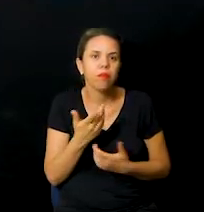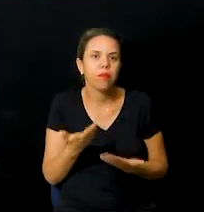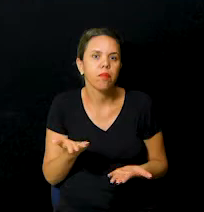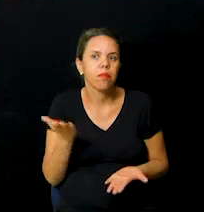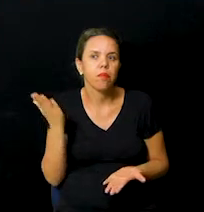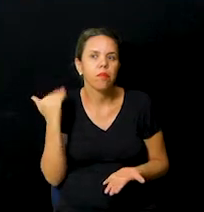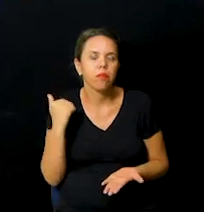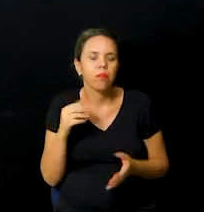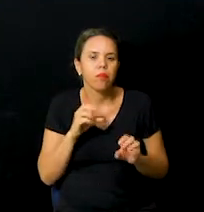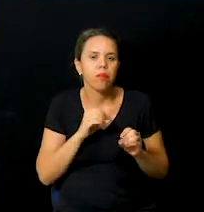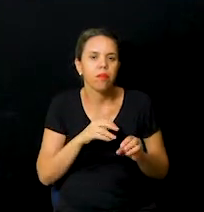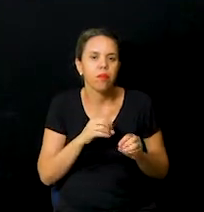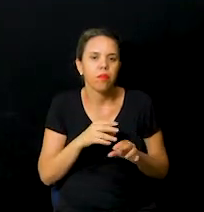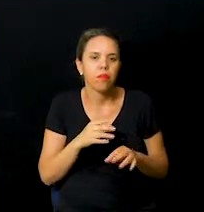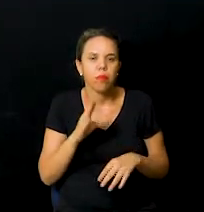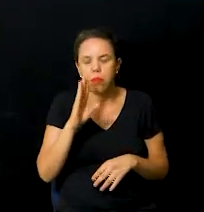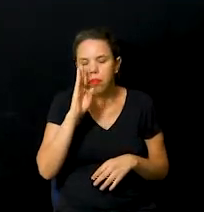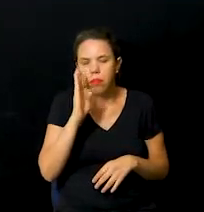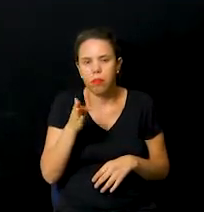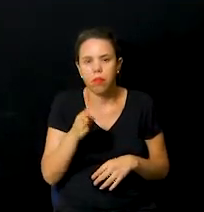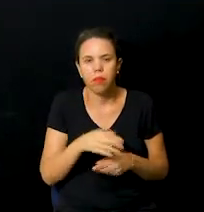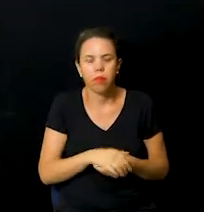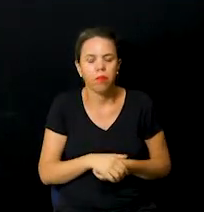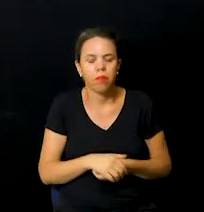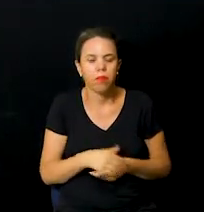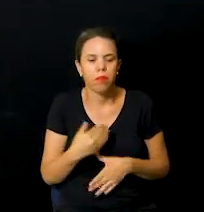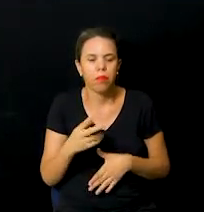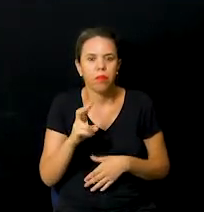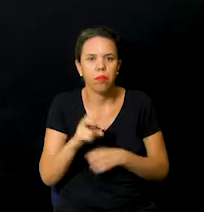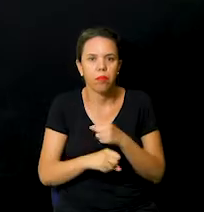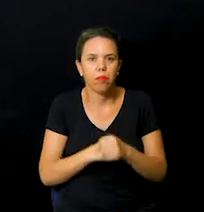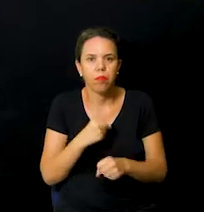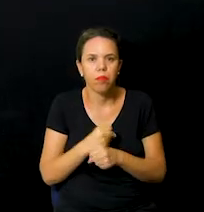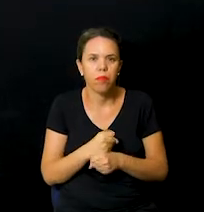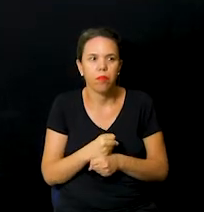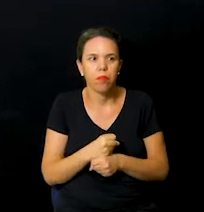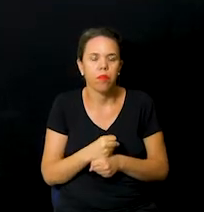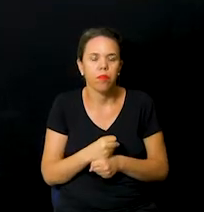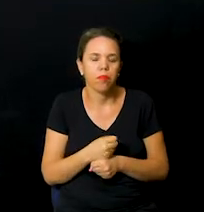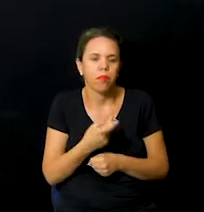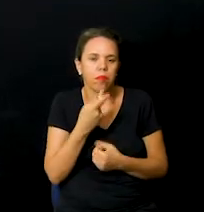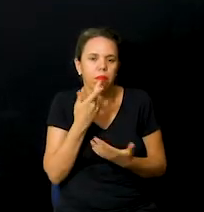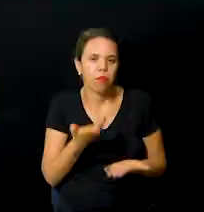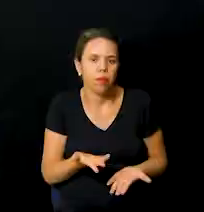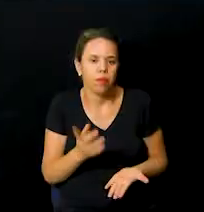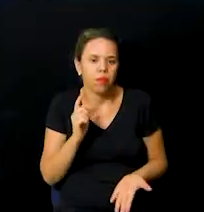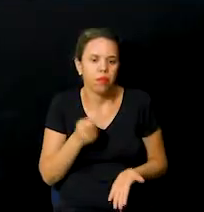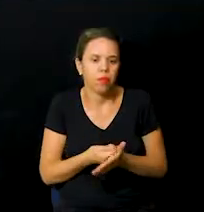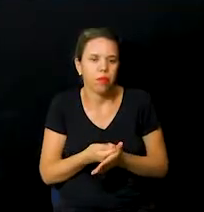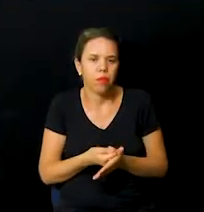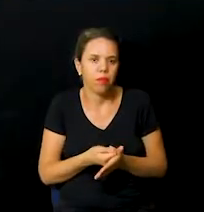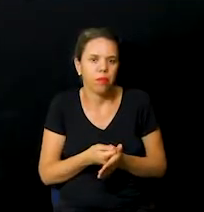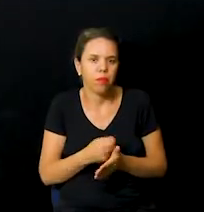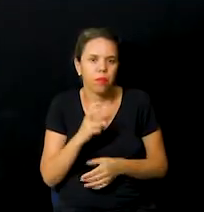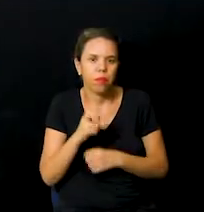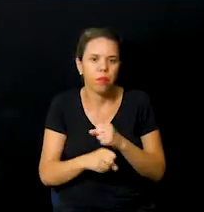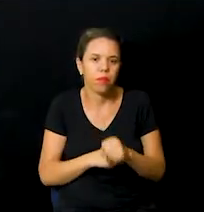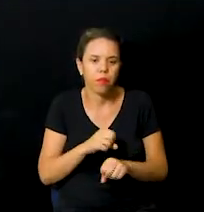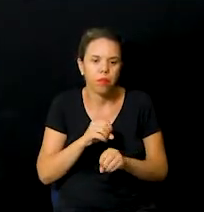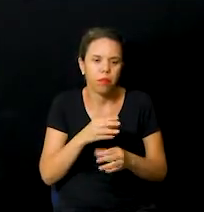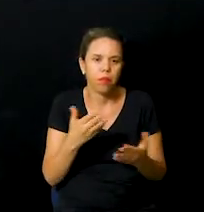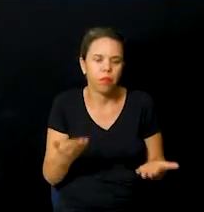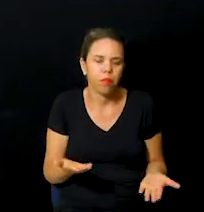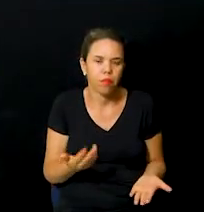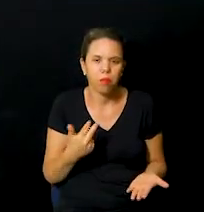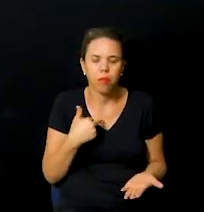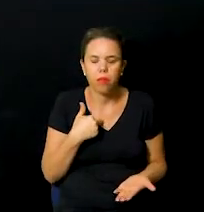estão indo. A gente sabe que a educação é um dos principais media trends dos próximos 5 anos. Então, é o que eu posso dizer. Eu estou garantida por pelo menos